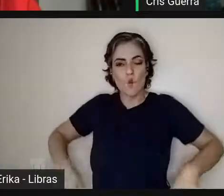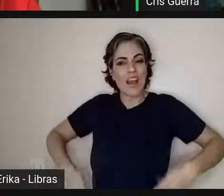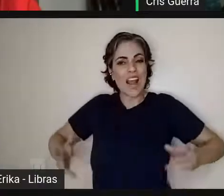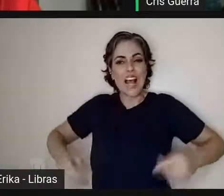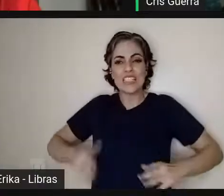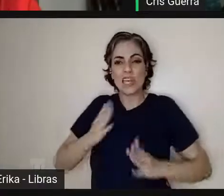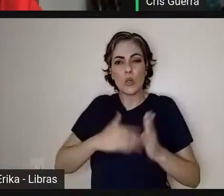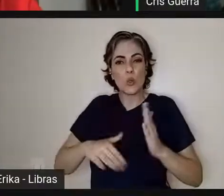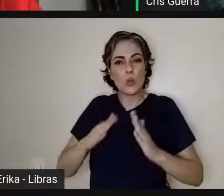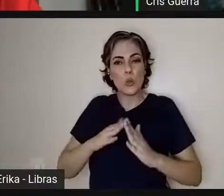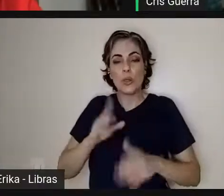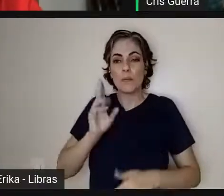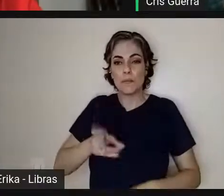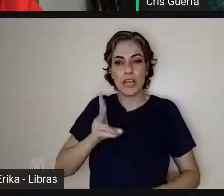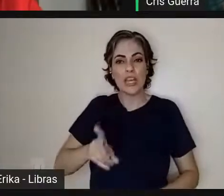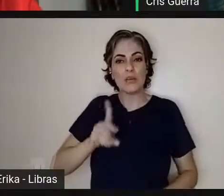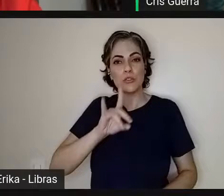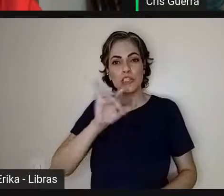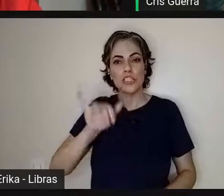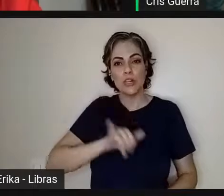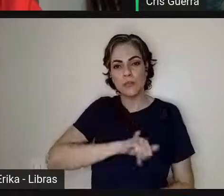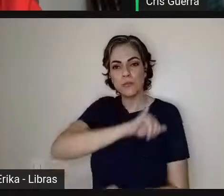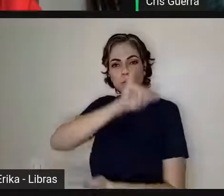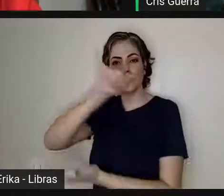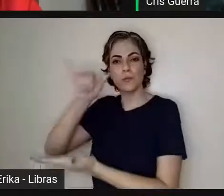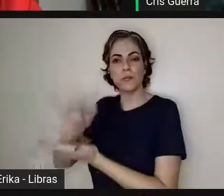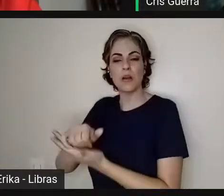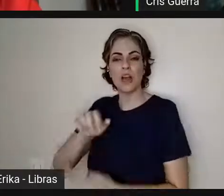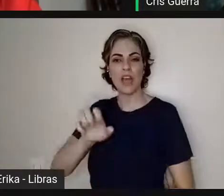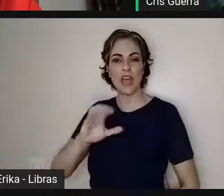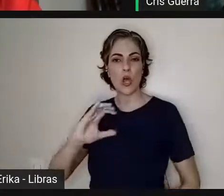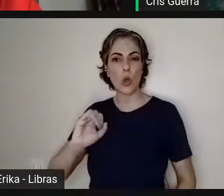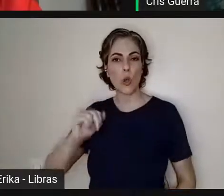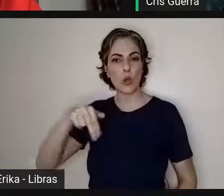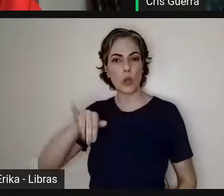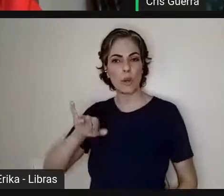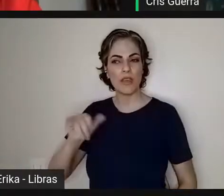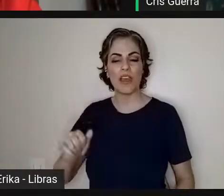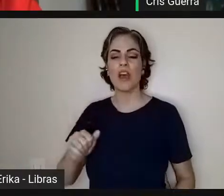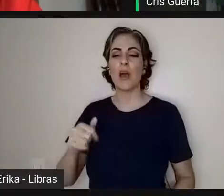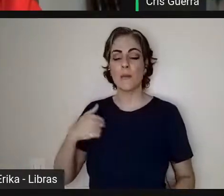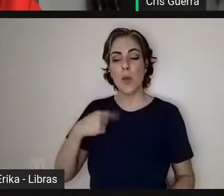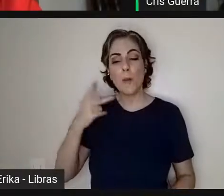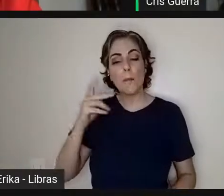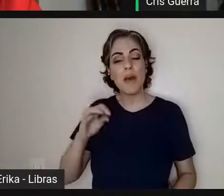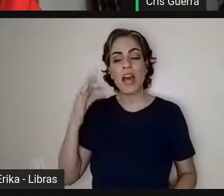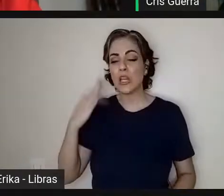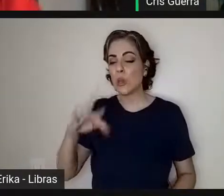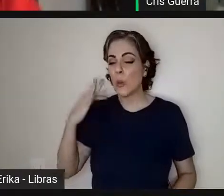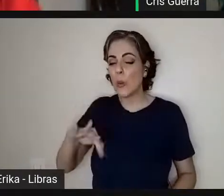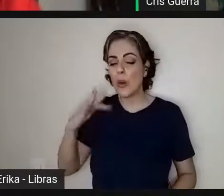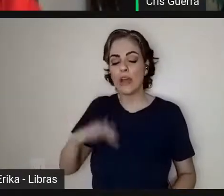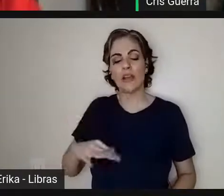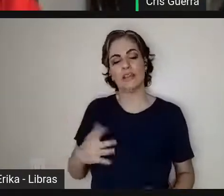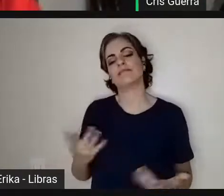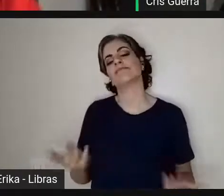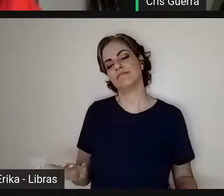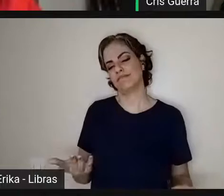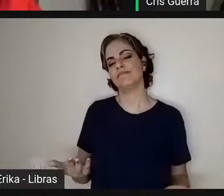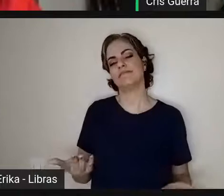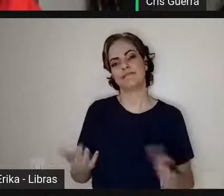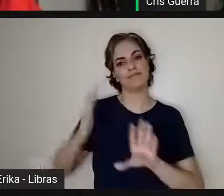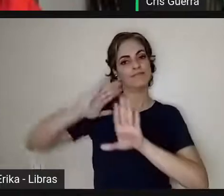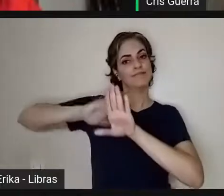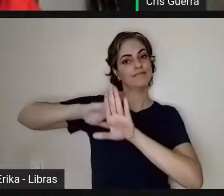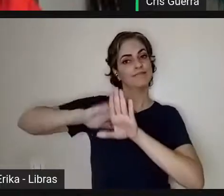mesmo dia eu ia pegar um voo em classe econômica, meu pé estava doendo pra caramba. Então, assim, quando a gente sabe os bastidores das